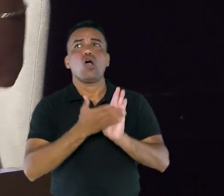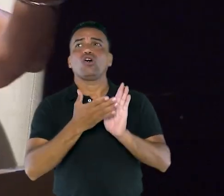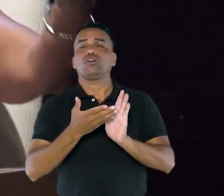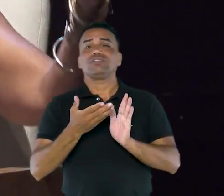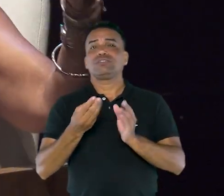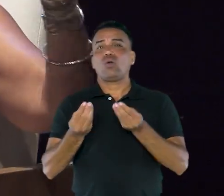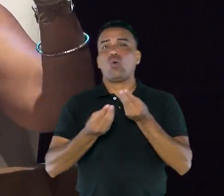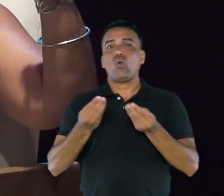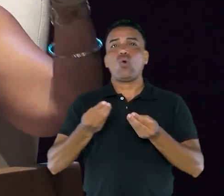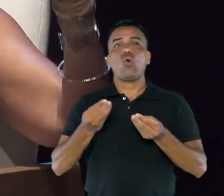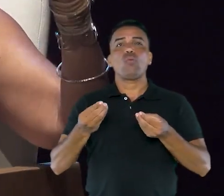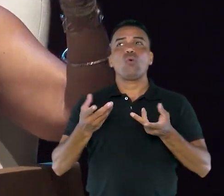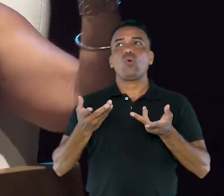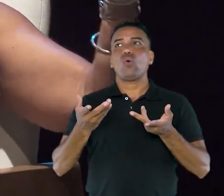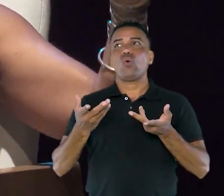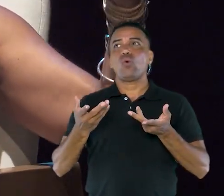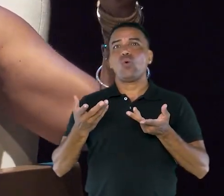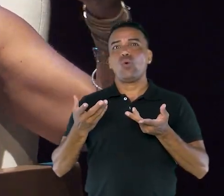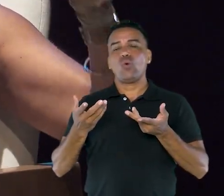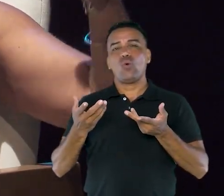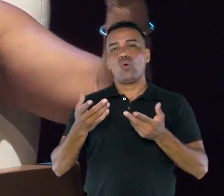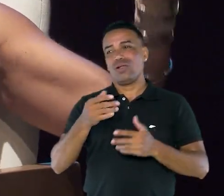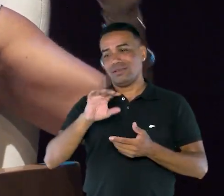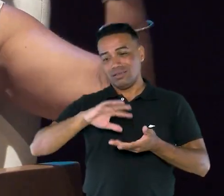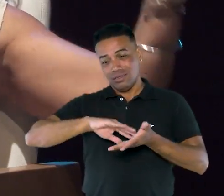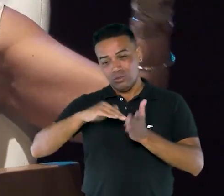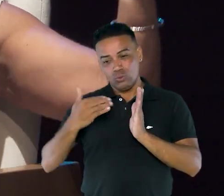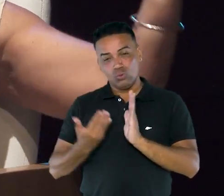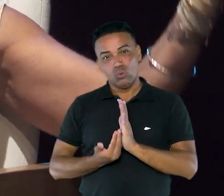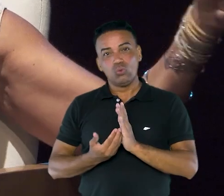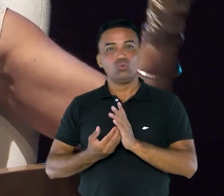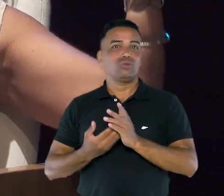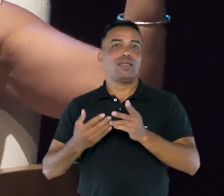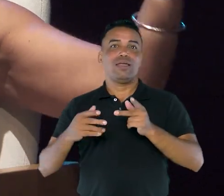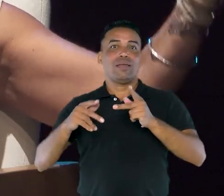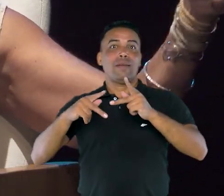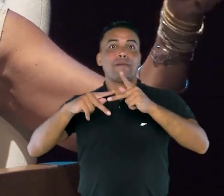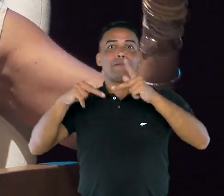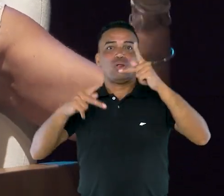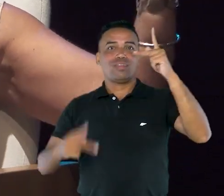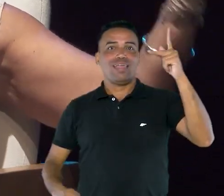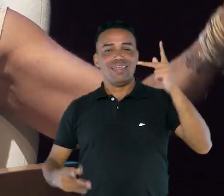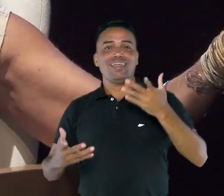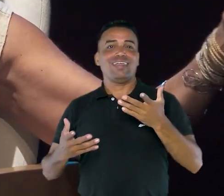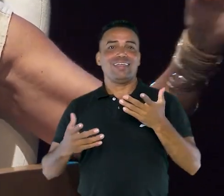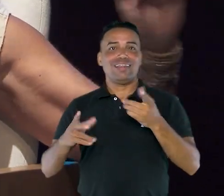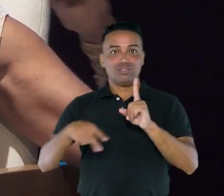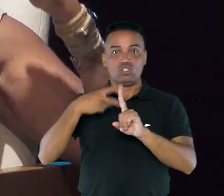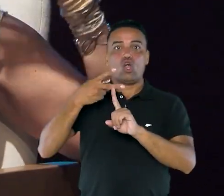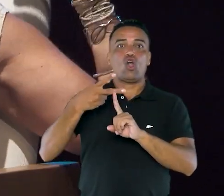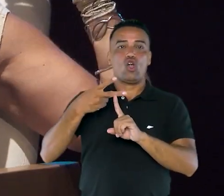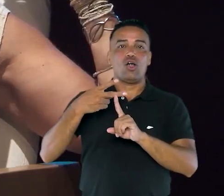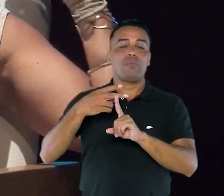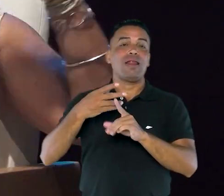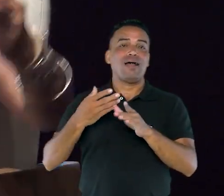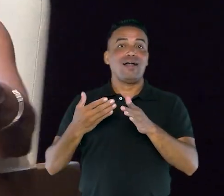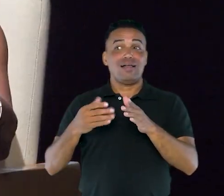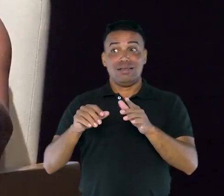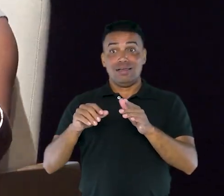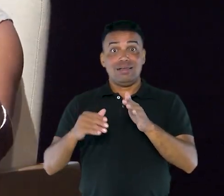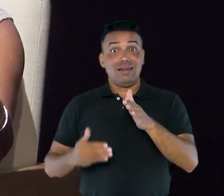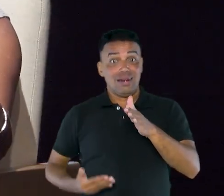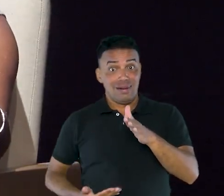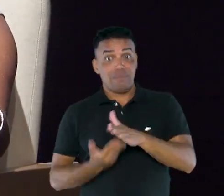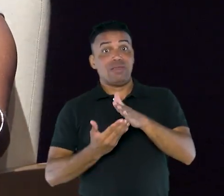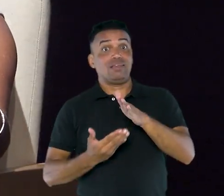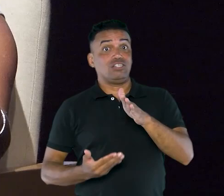que as proteínas, que é capaz de dizer como todas as proteínas do nosso corpo se dobram, quebrando uma